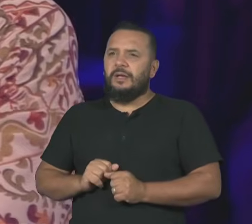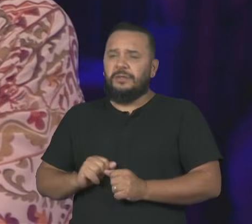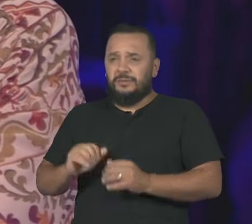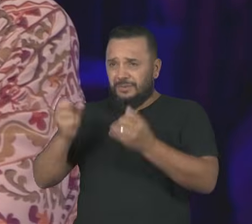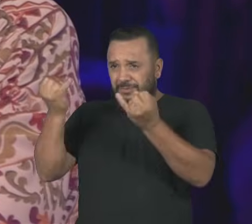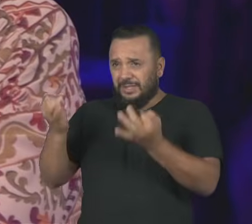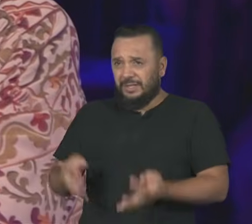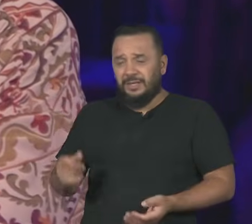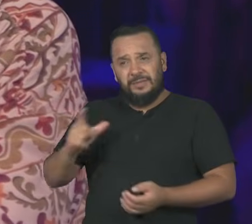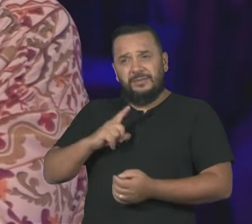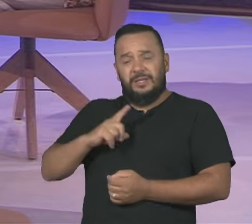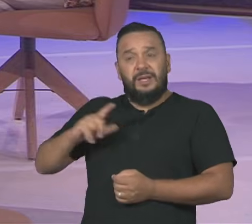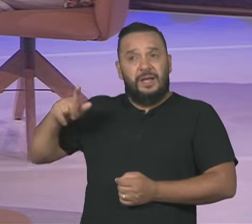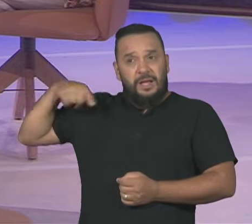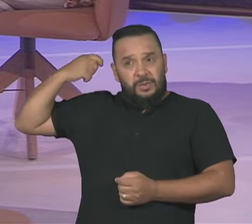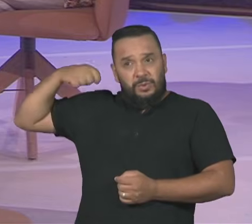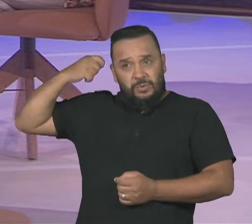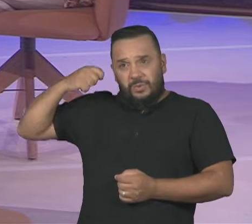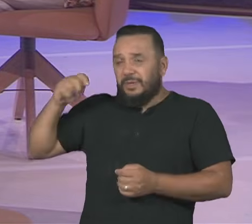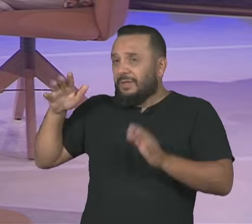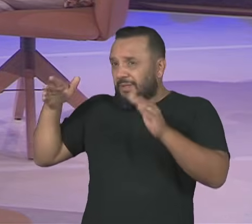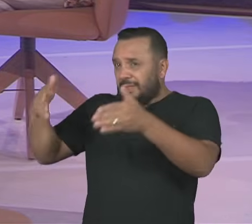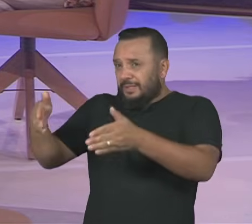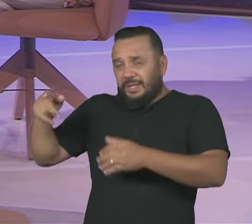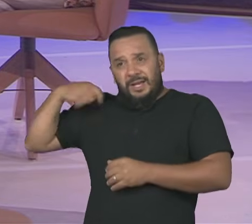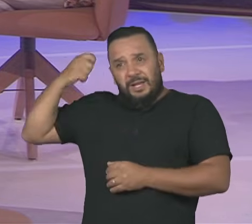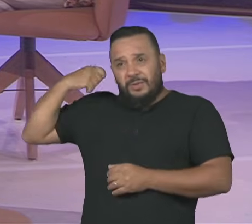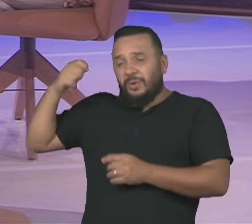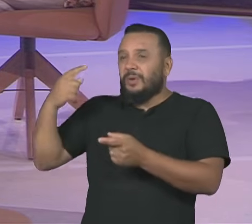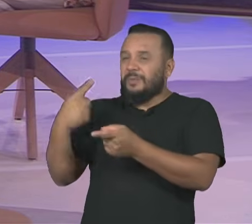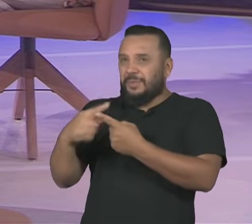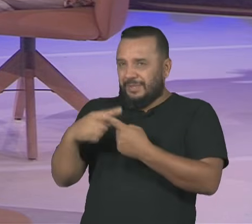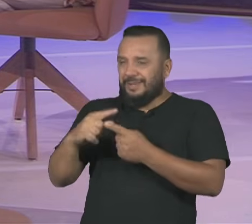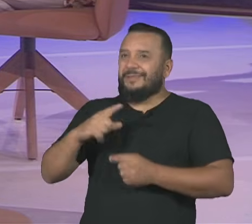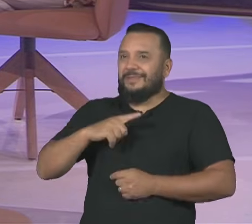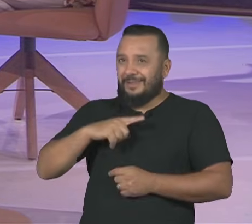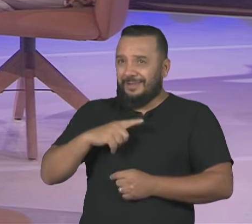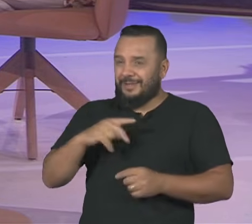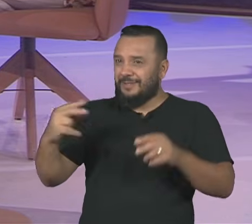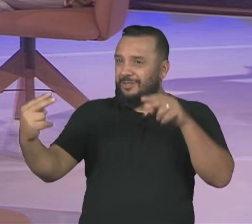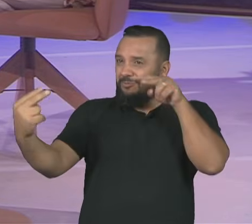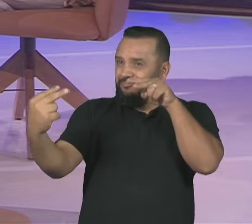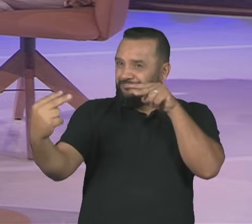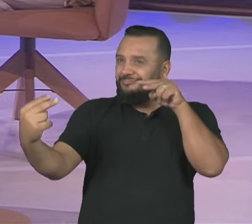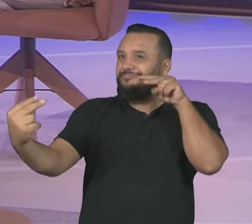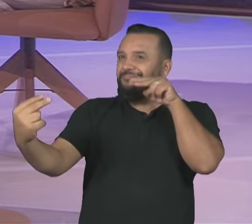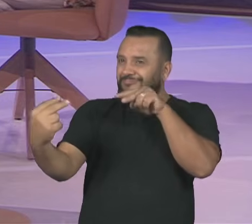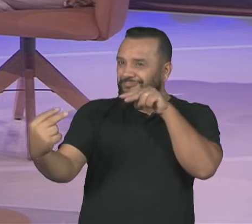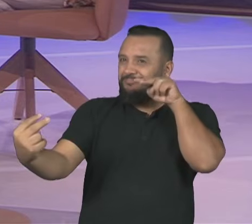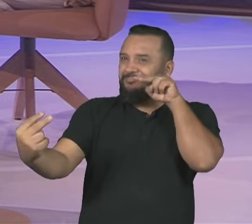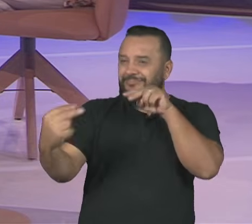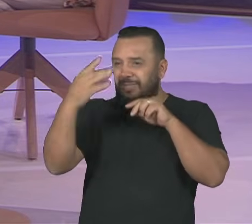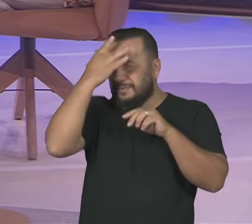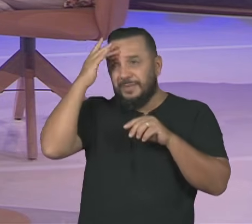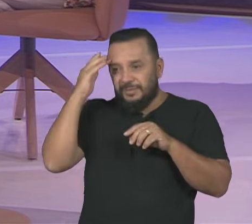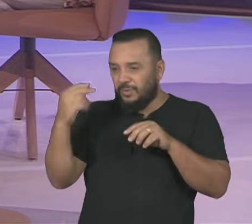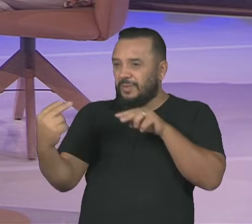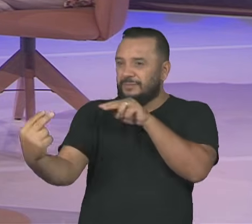ator especificamente, porque o ator fica muito olho no teatro, muito olho no olho com a plateia,